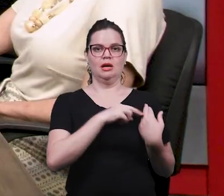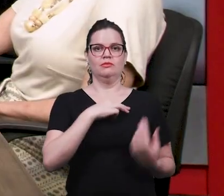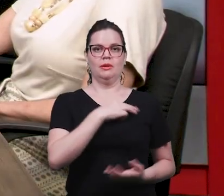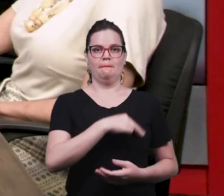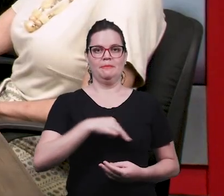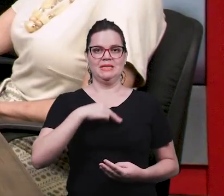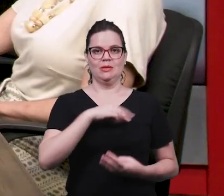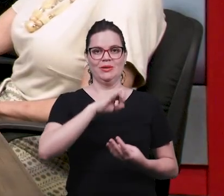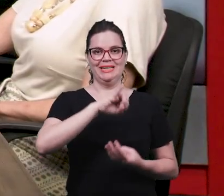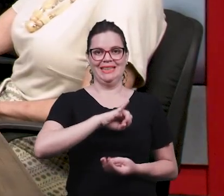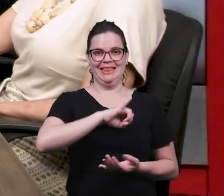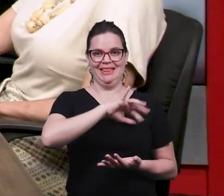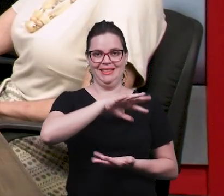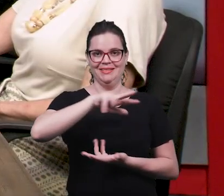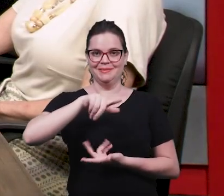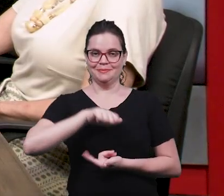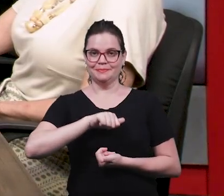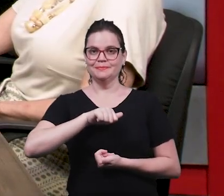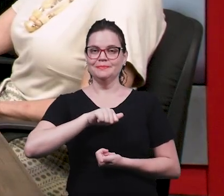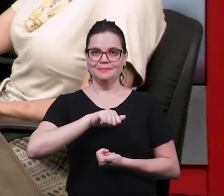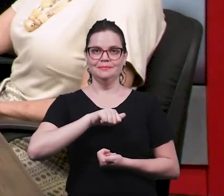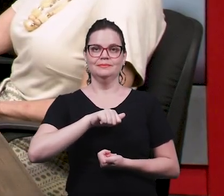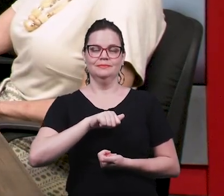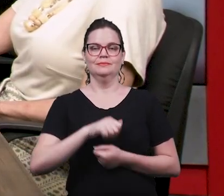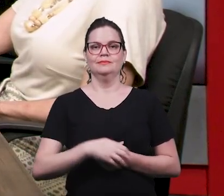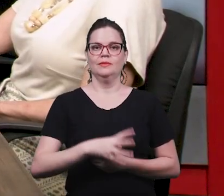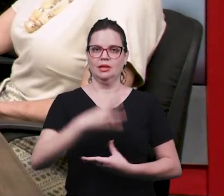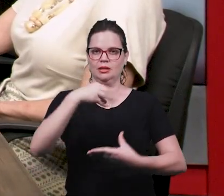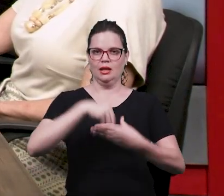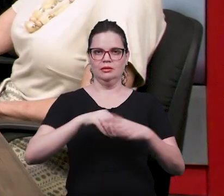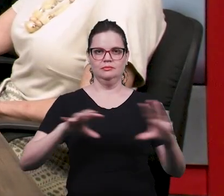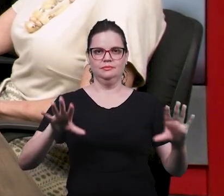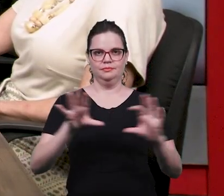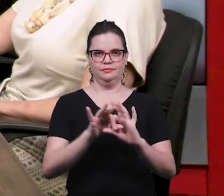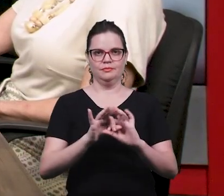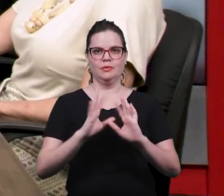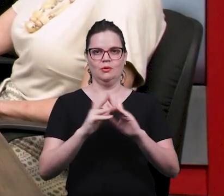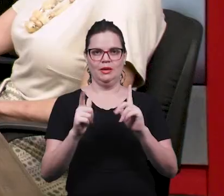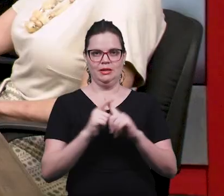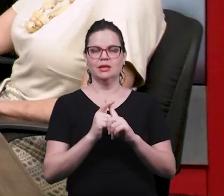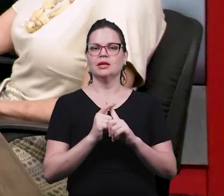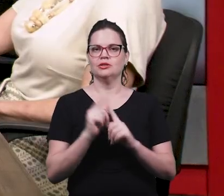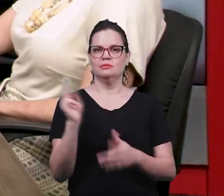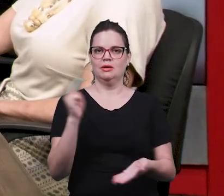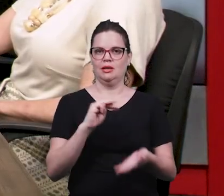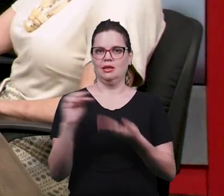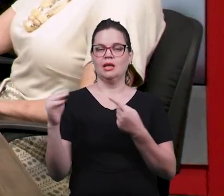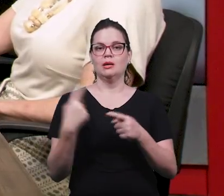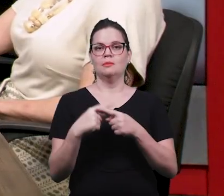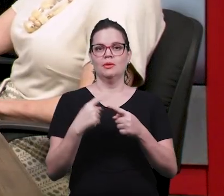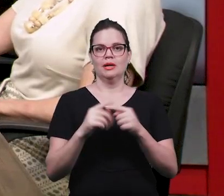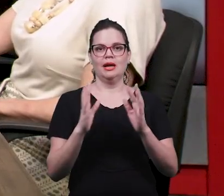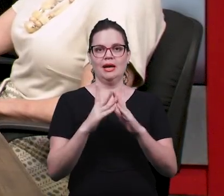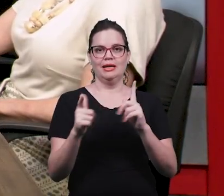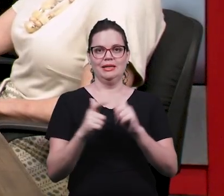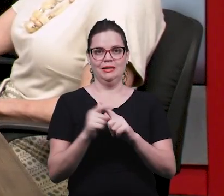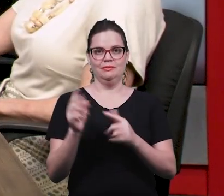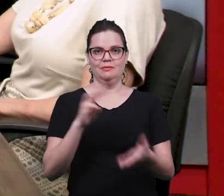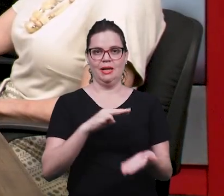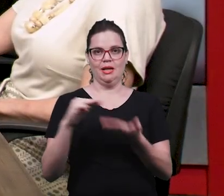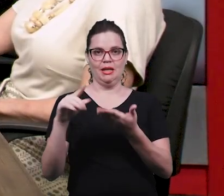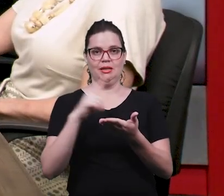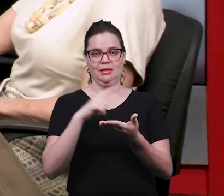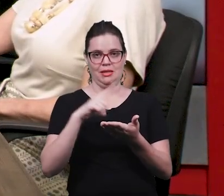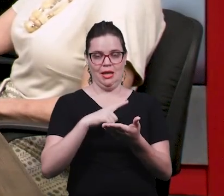um braço, né, missionário da Igreja. Então a Igreja tem o Instituto Bíblico e a Igreja tem a missão